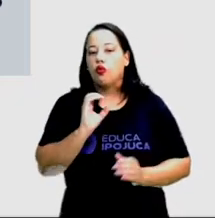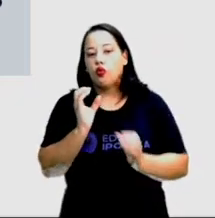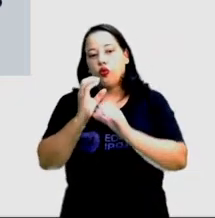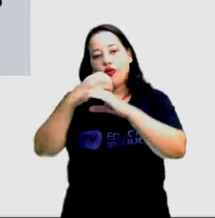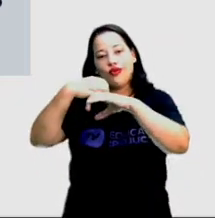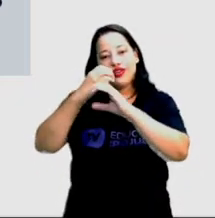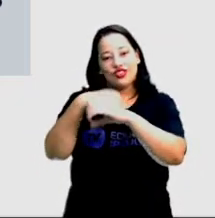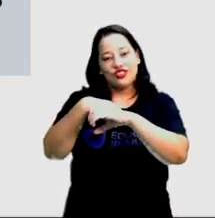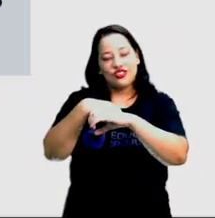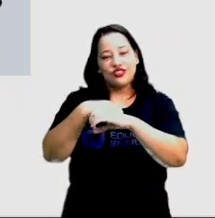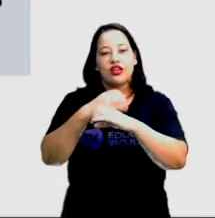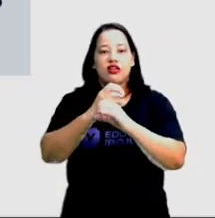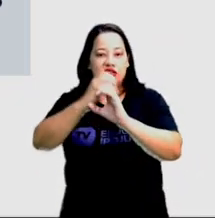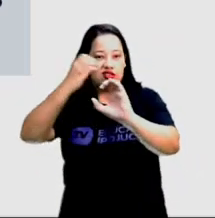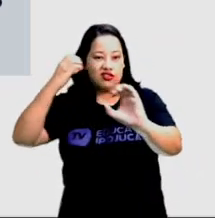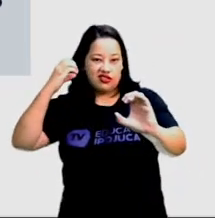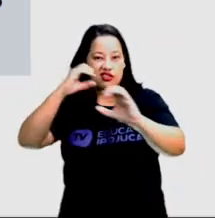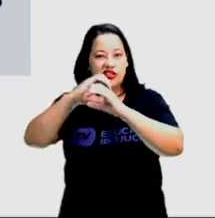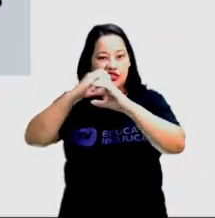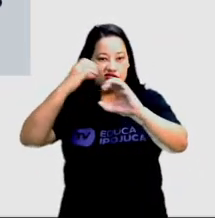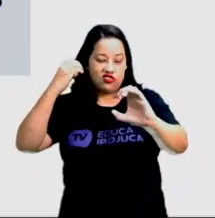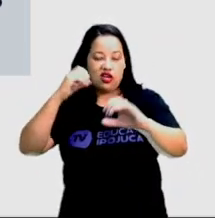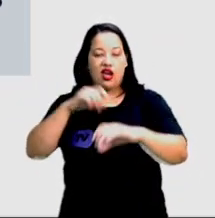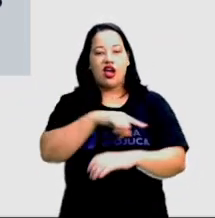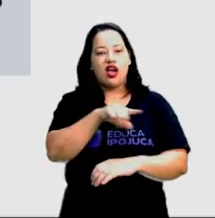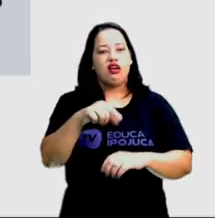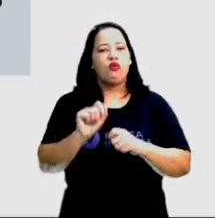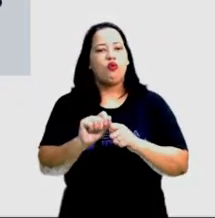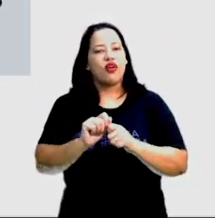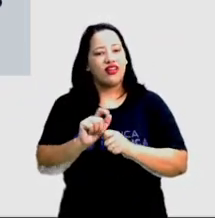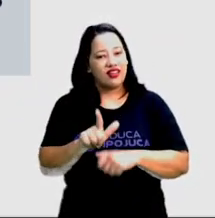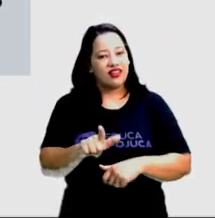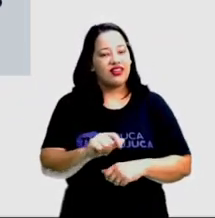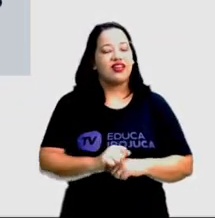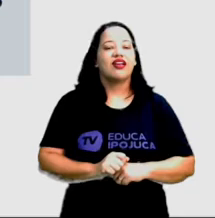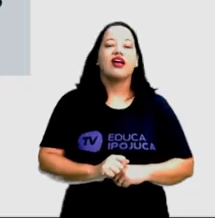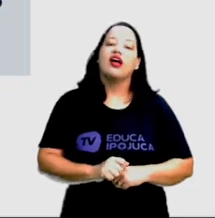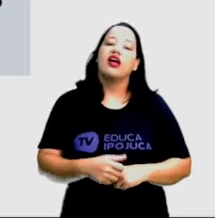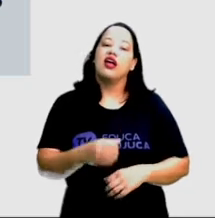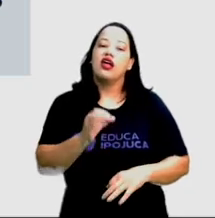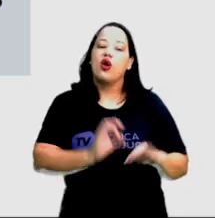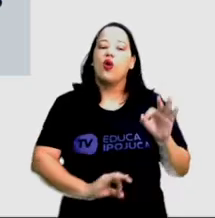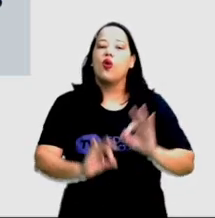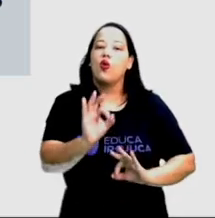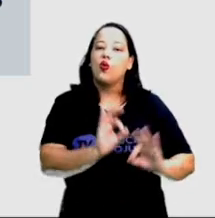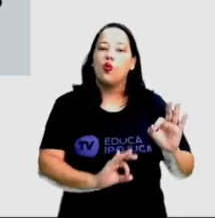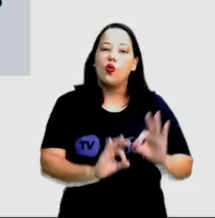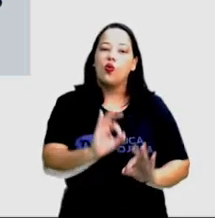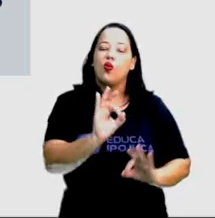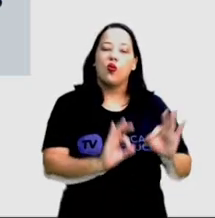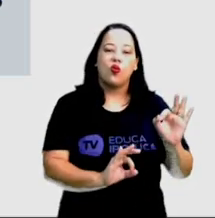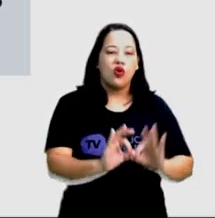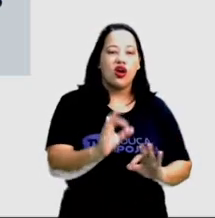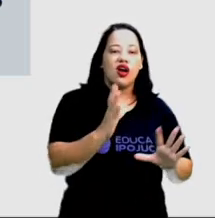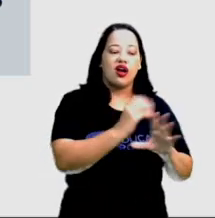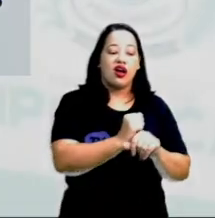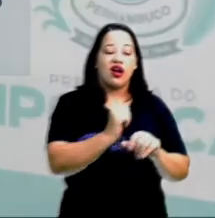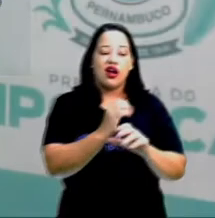aí eu tenho quase certeza que vocês sabem. O engenheiro, ele faz os cálculos